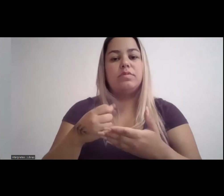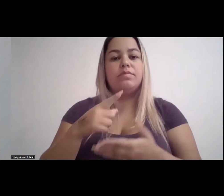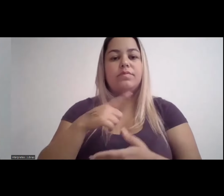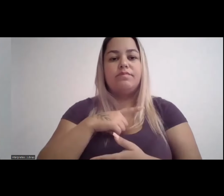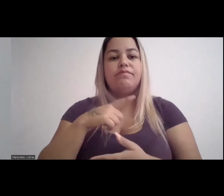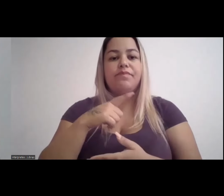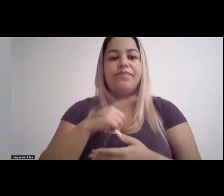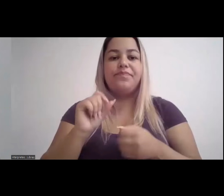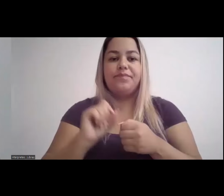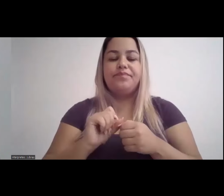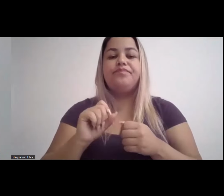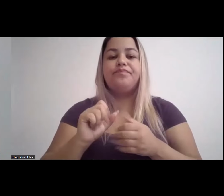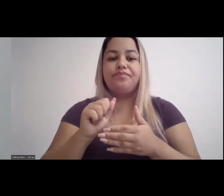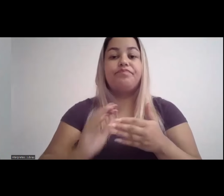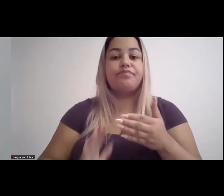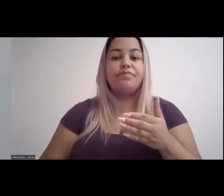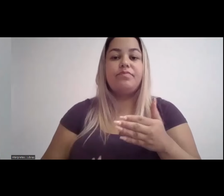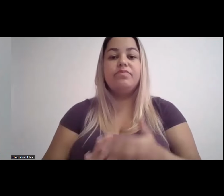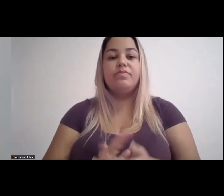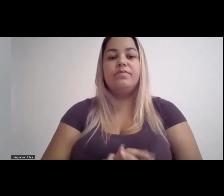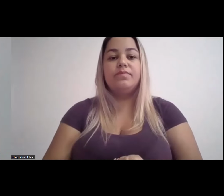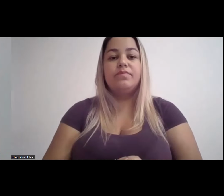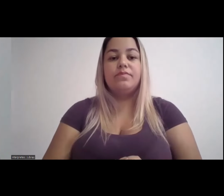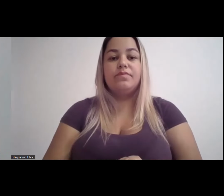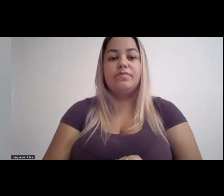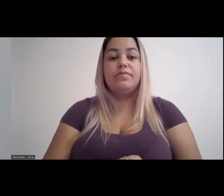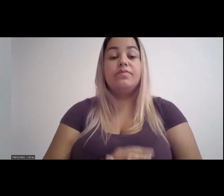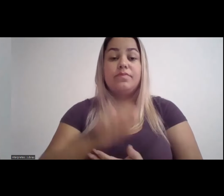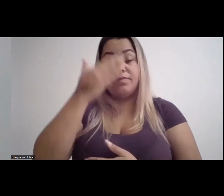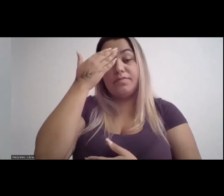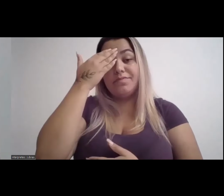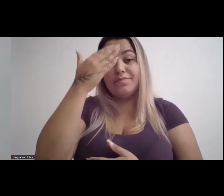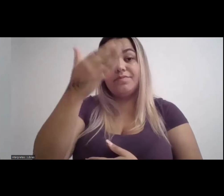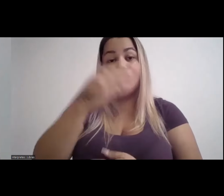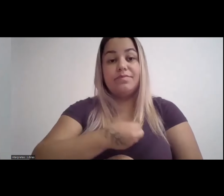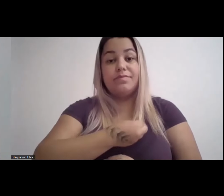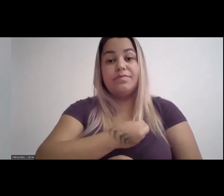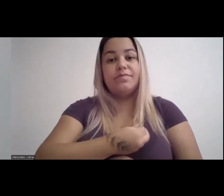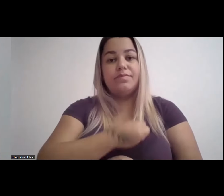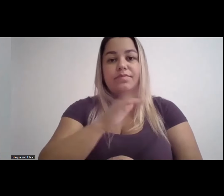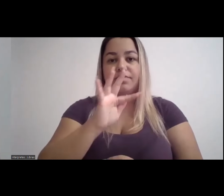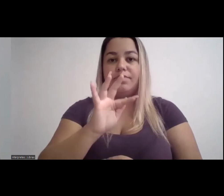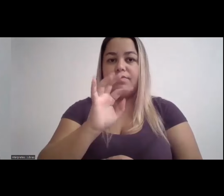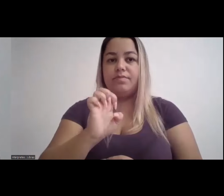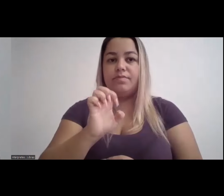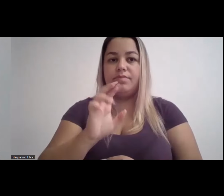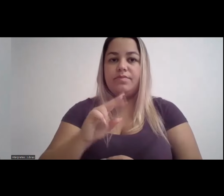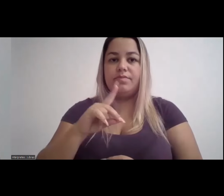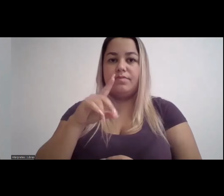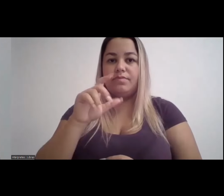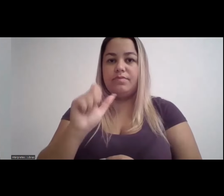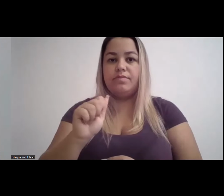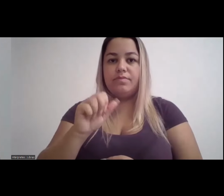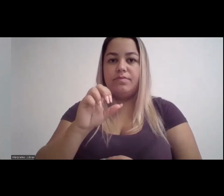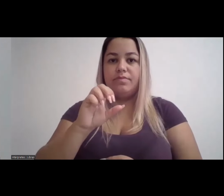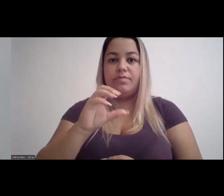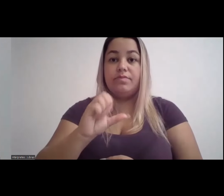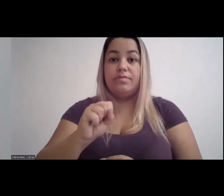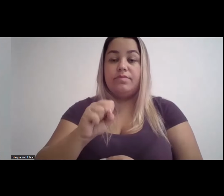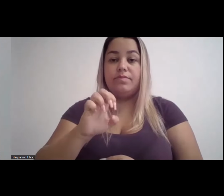diferentes atividades. E queria agradecer pela presença da Fernanda Maia, superintendente da SAET, a Secretaria de